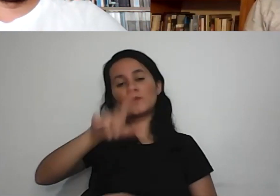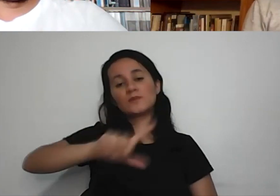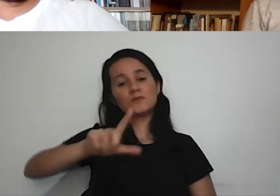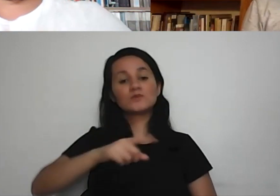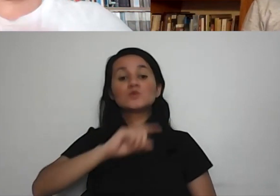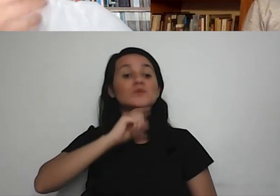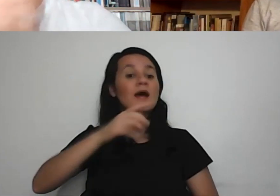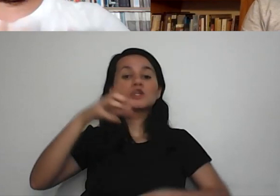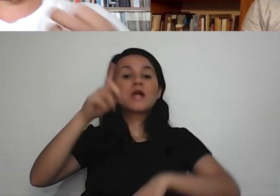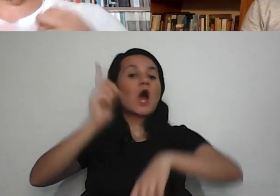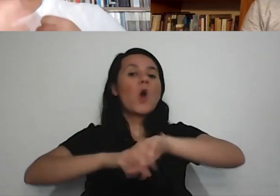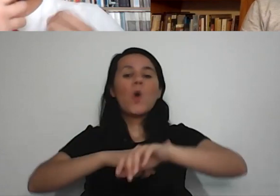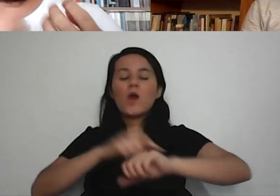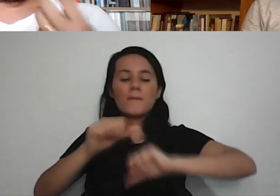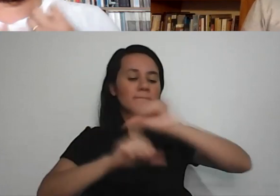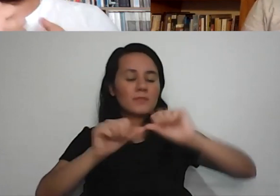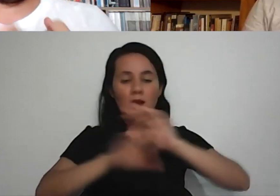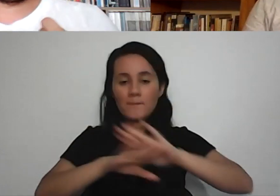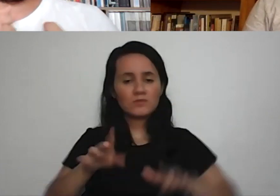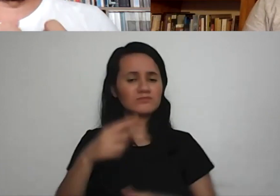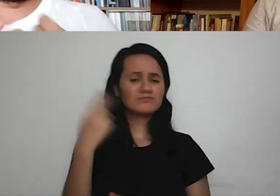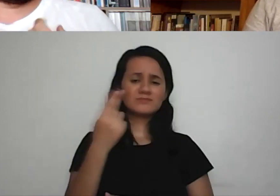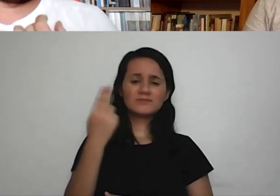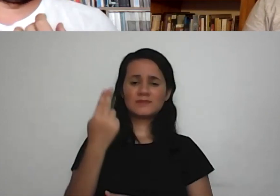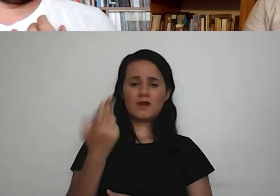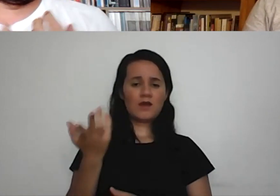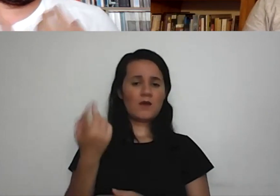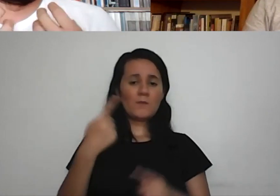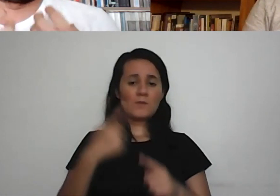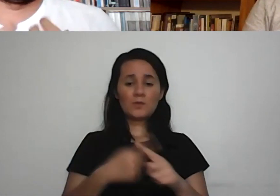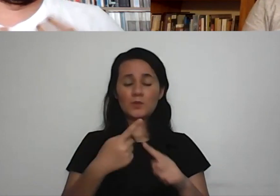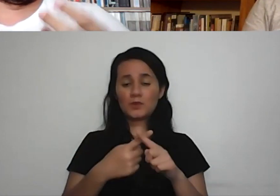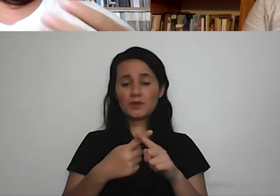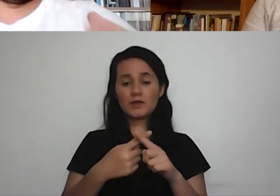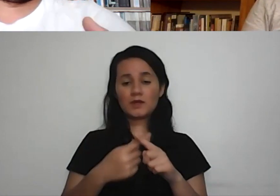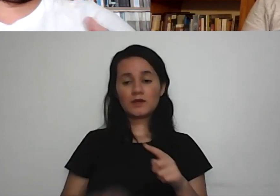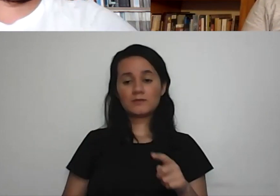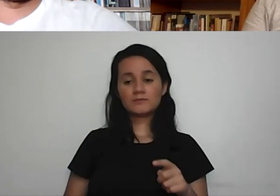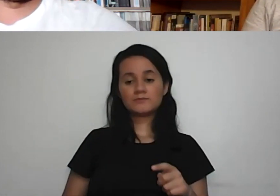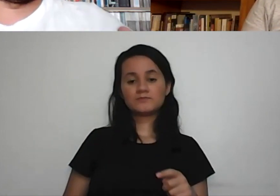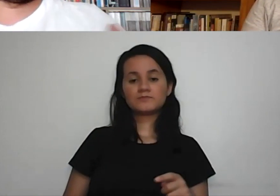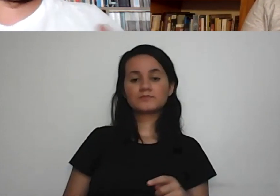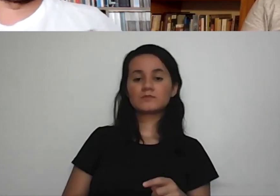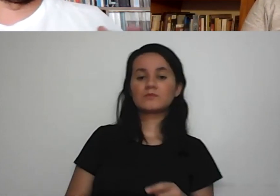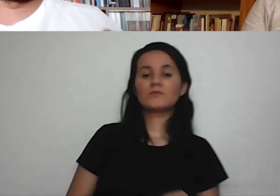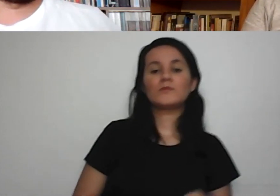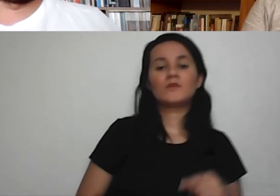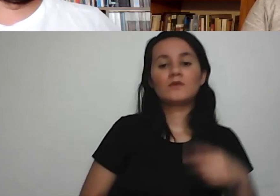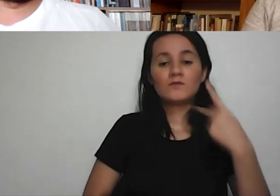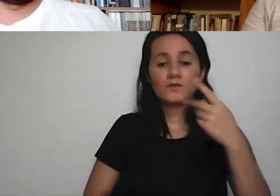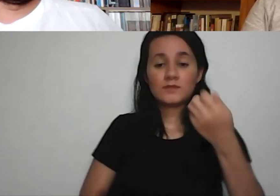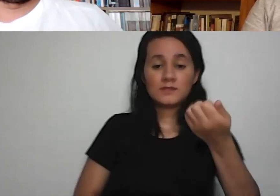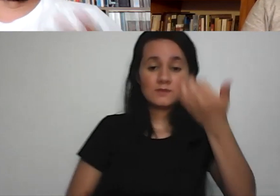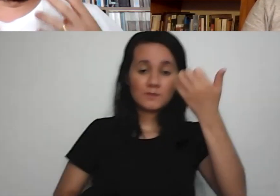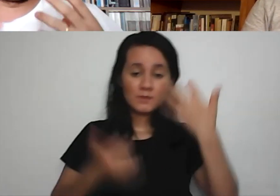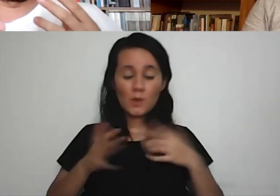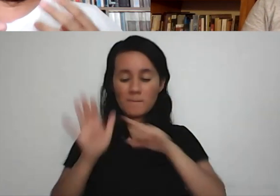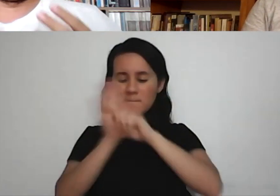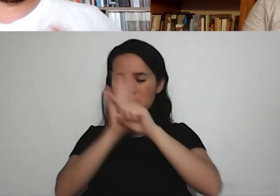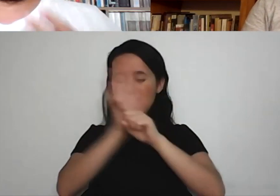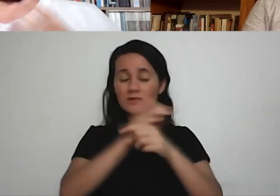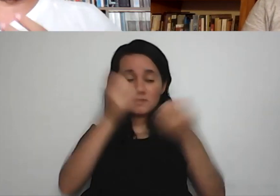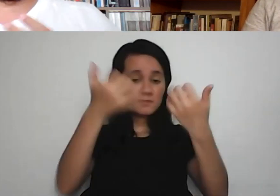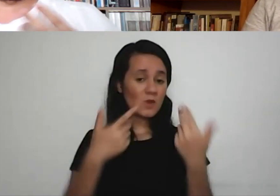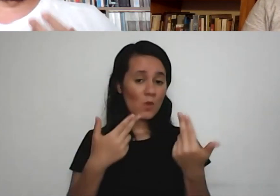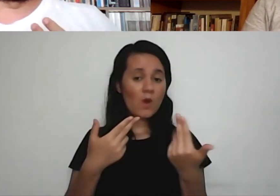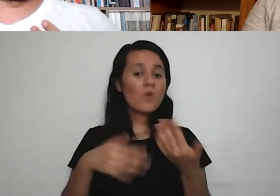para outra. Até porque isso está muito entranhado no próprio. Quando se você. As pesquisas que você está citando são isso, né? Você fala